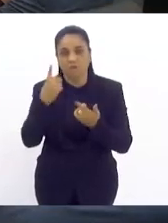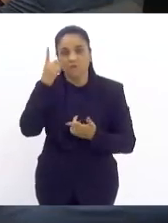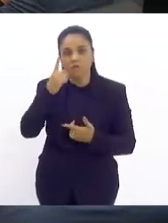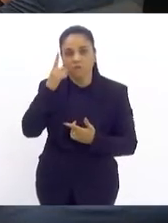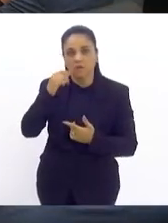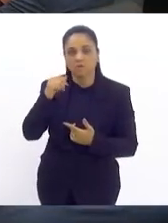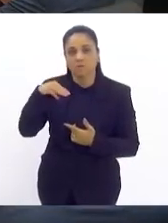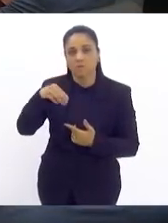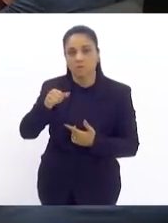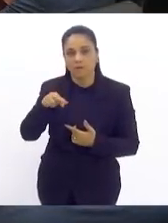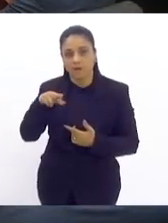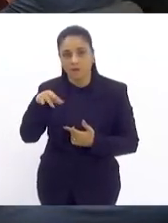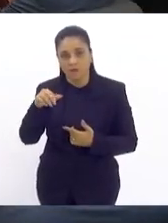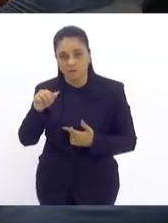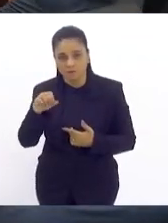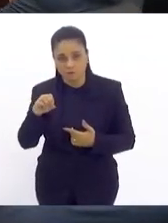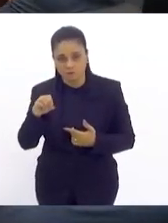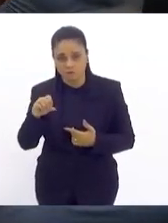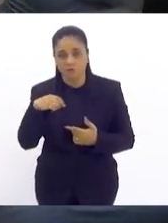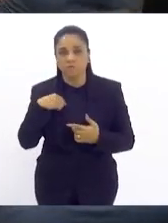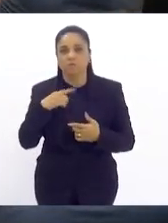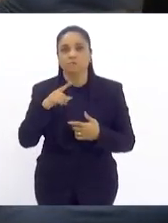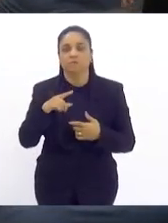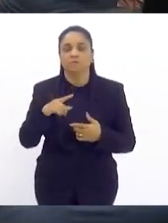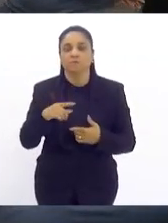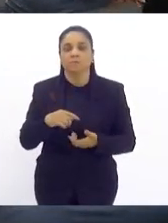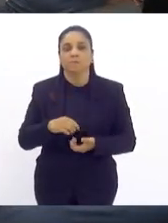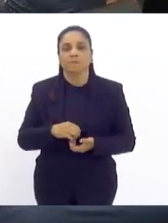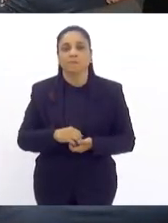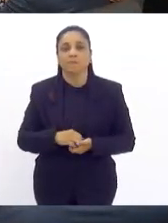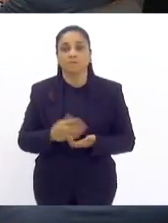em frente eu fui citado depois queria fazer outra palavra